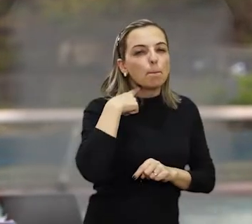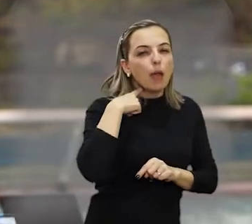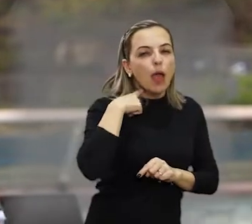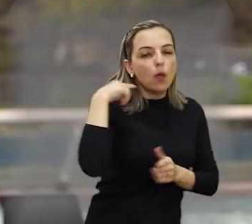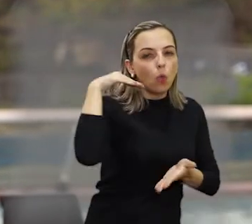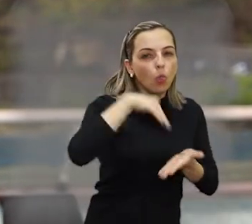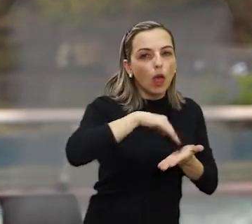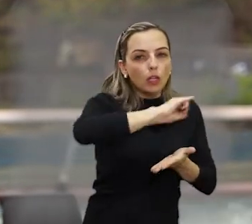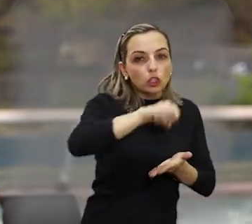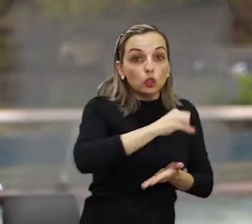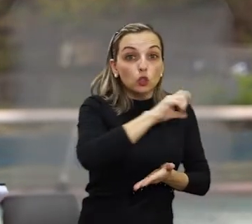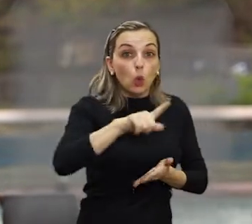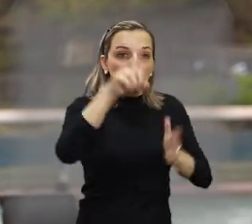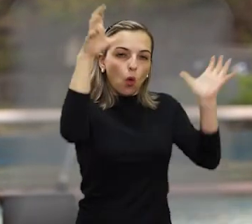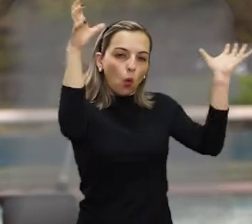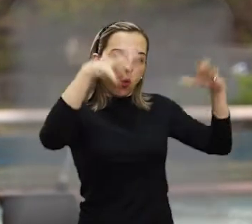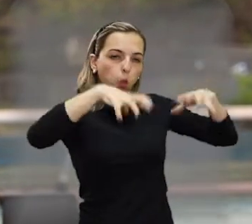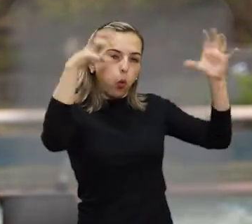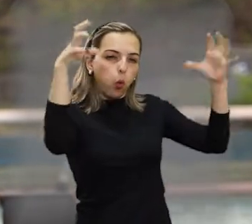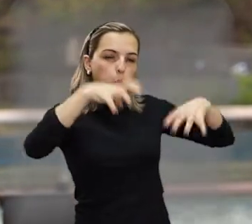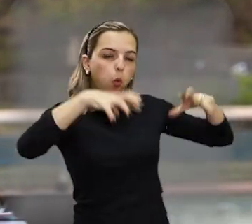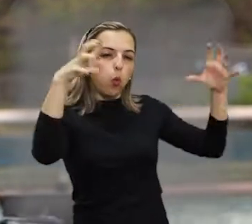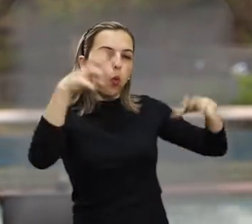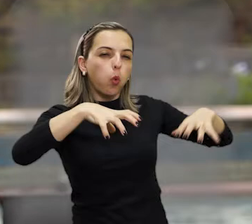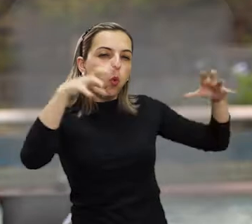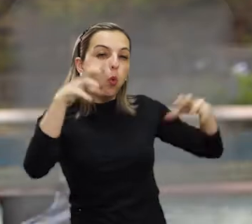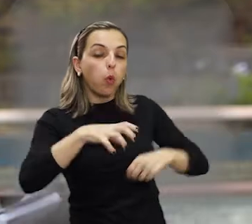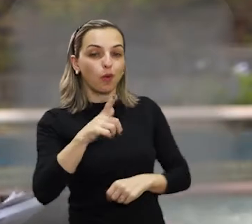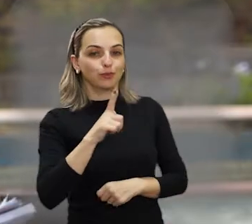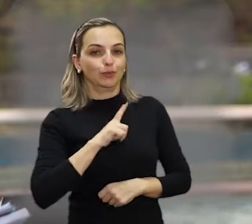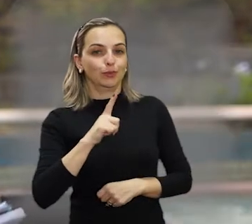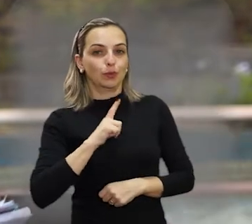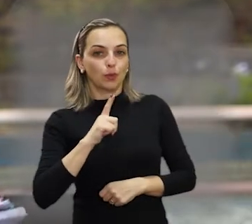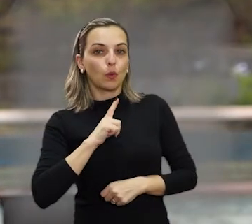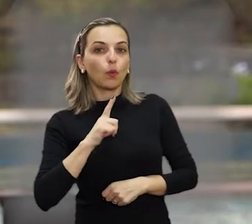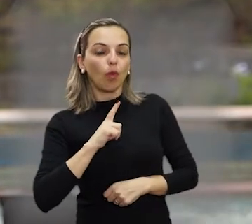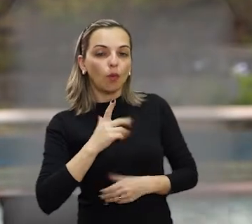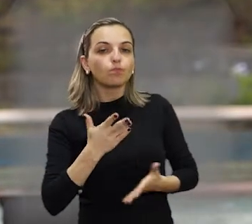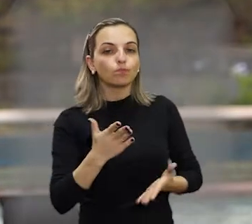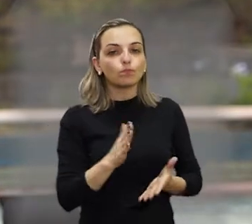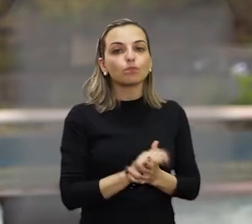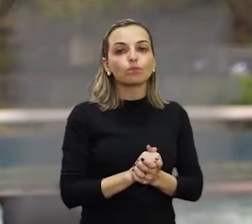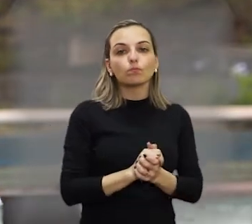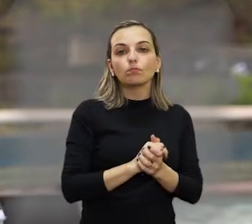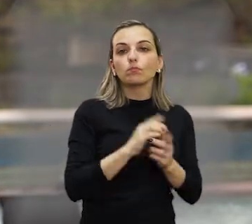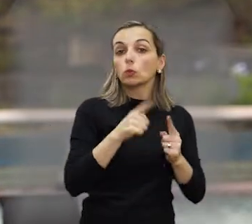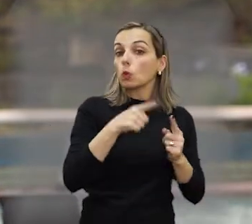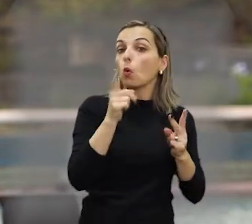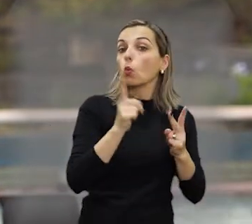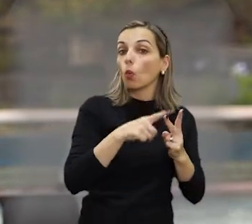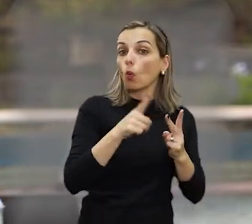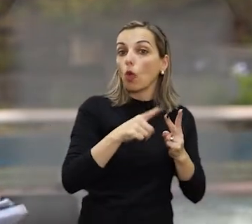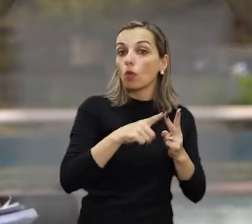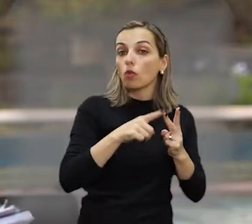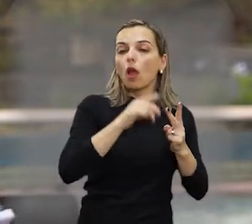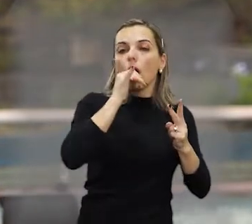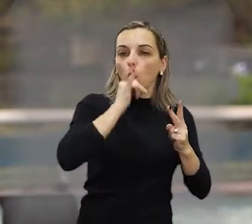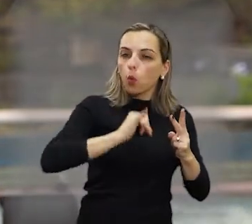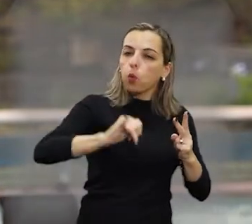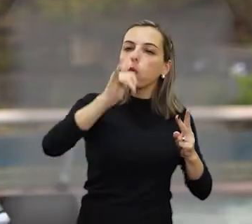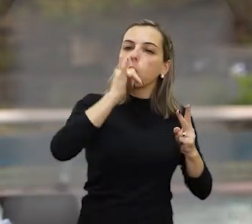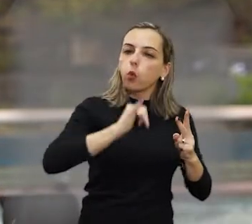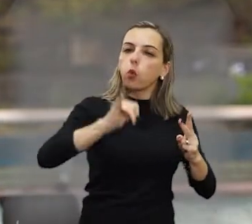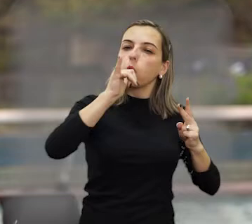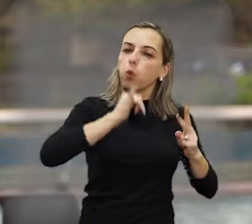importantes. Um deles é a questão do clima. Né? No período aí maio, junho, né, até agora em julho, nós já